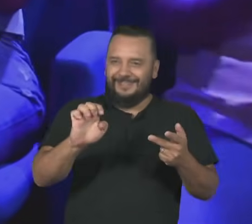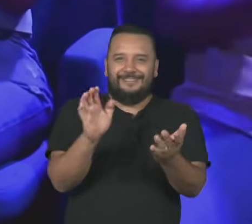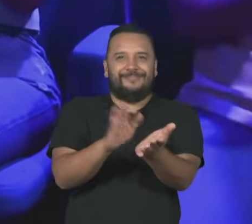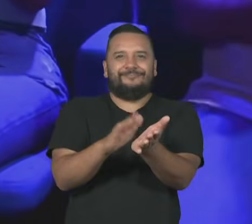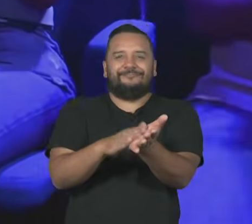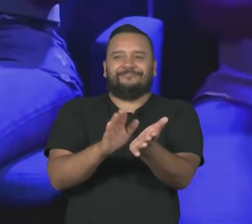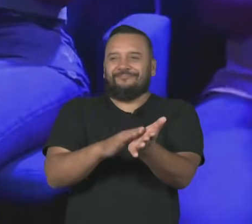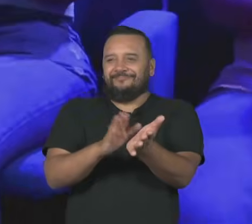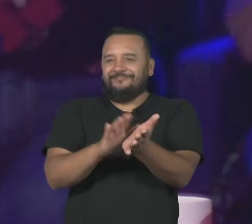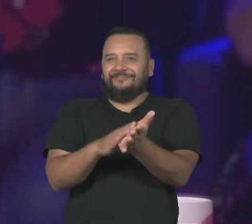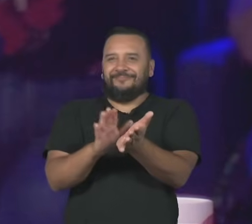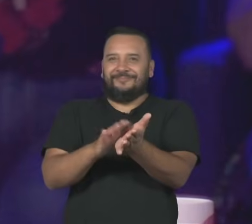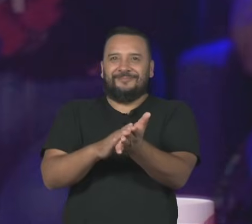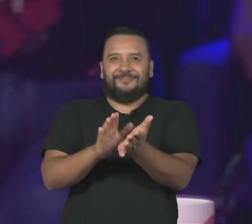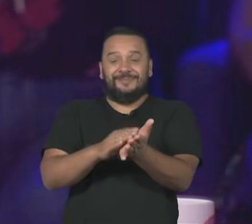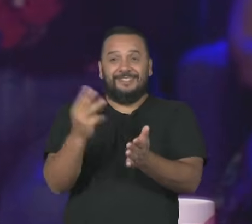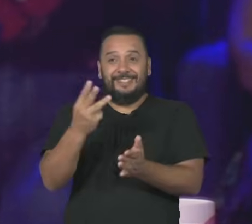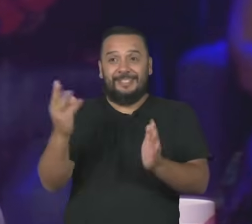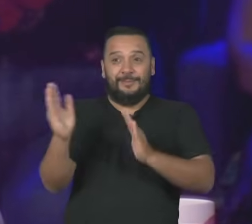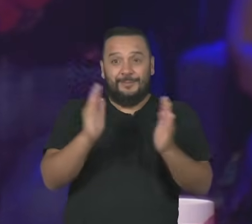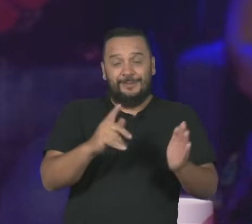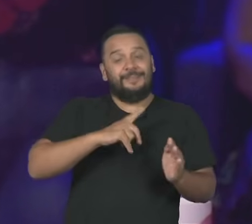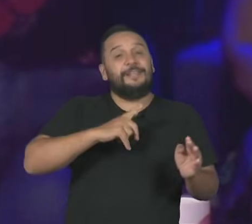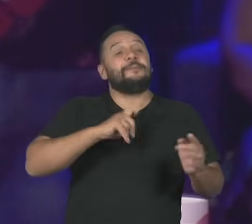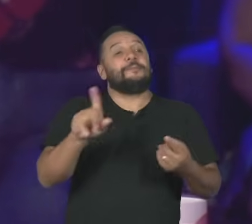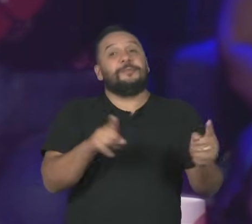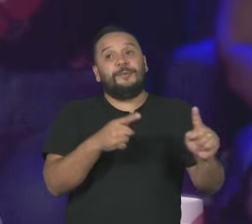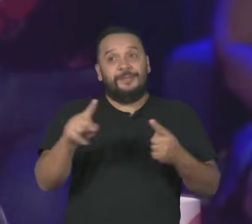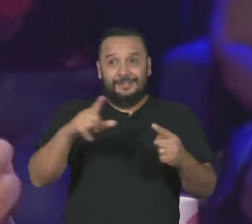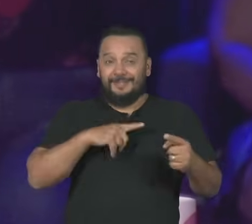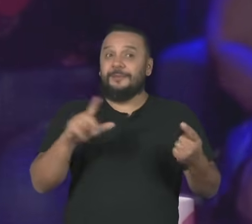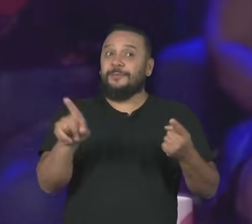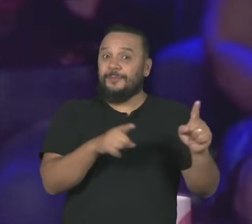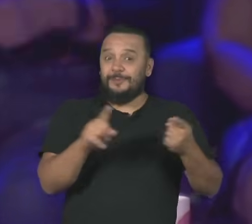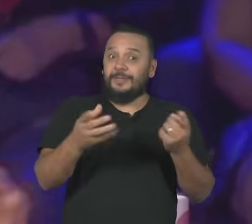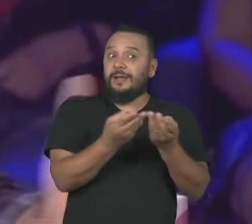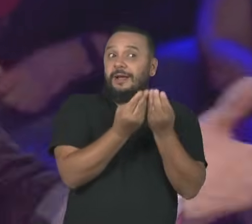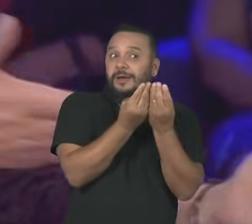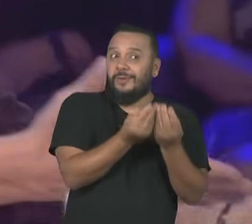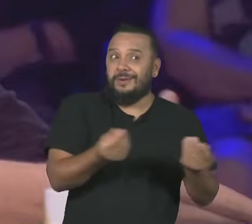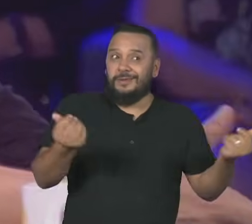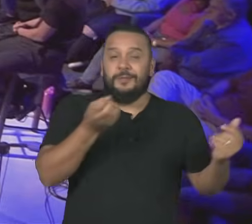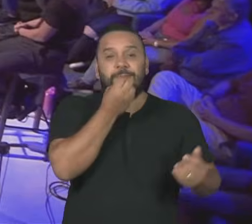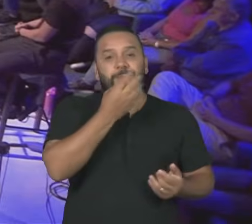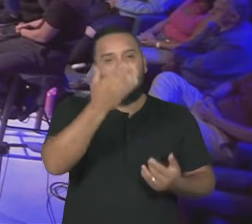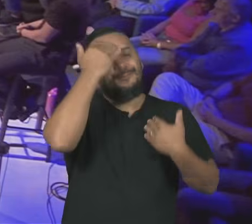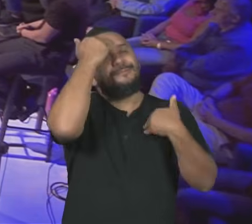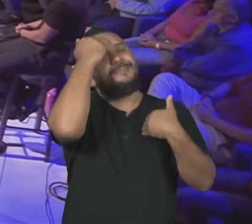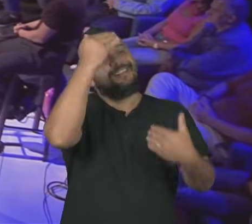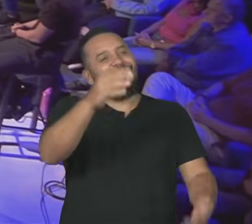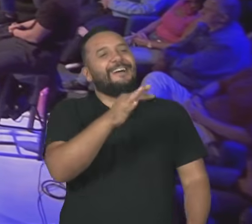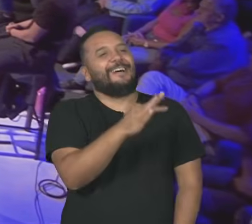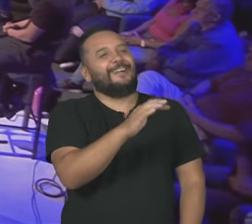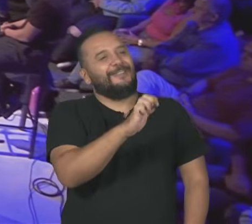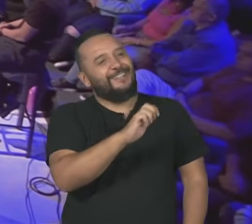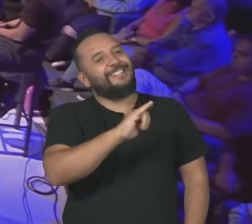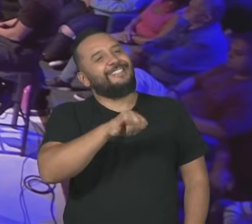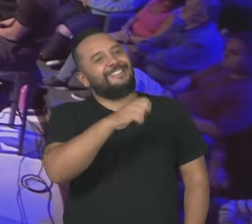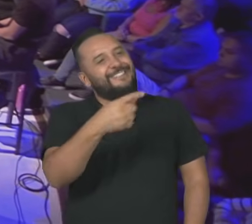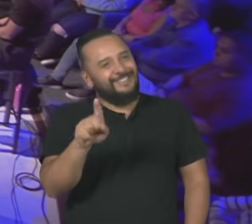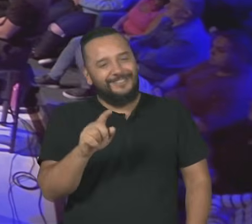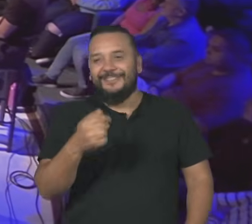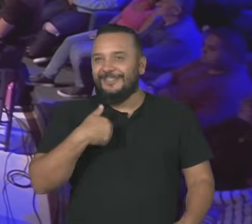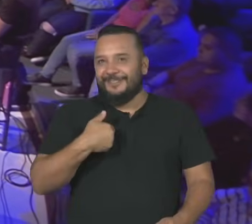Muito bem, nesse terceiro sinal hoje a gente tem música e música de muita qualidade. Obrigado, Feijão, pela sua presença. Obrigado Seja você bem-vindo.